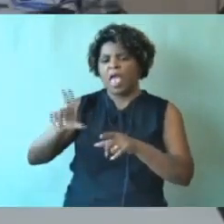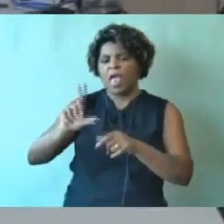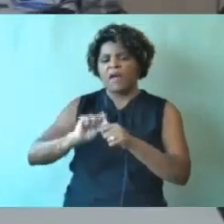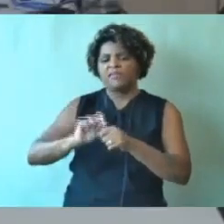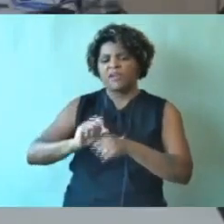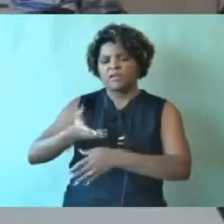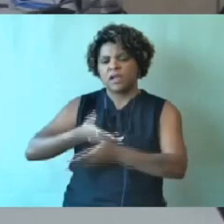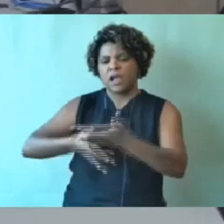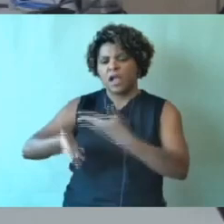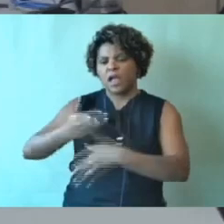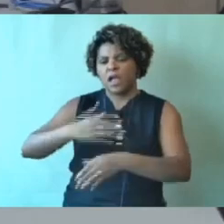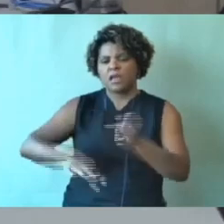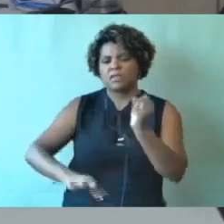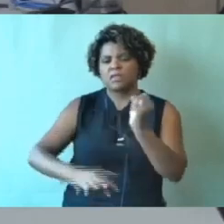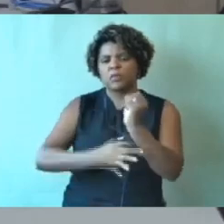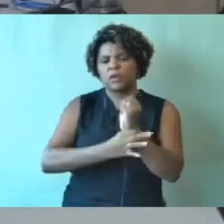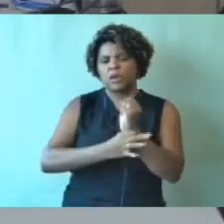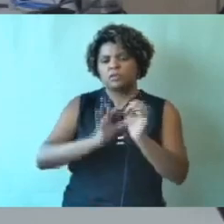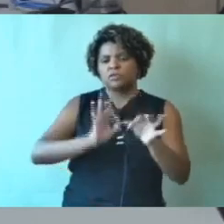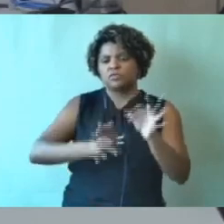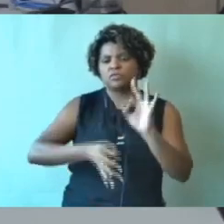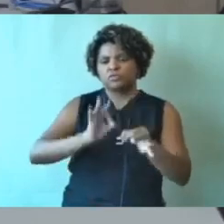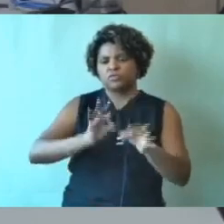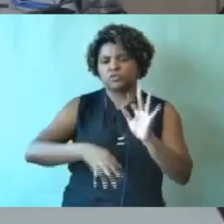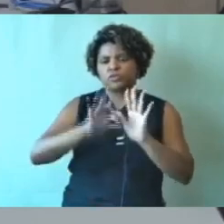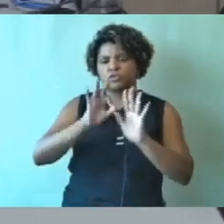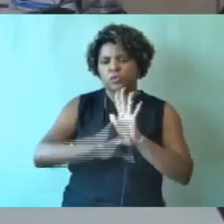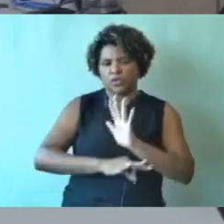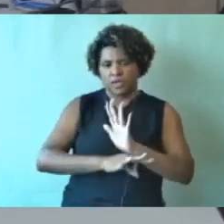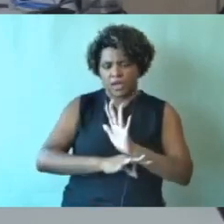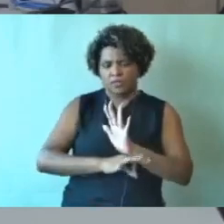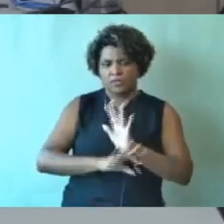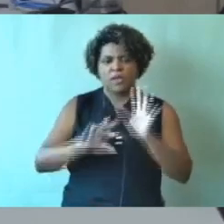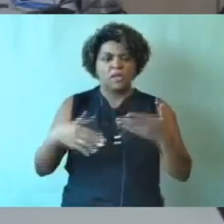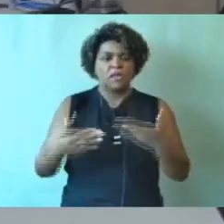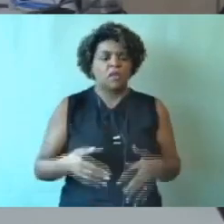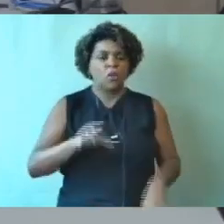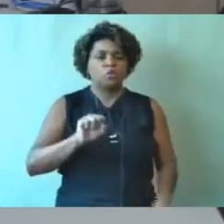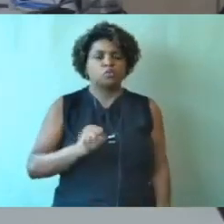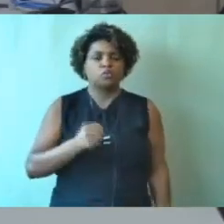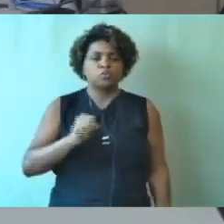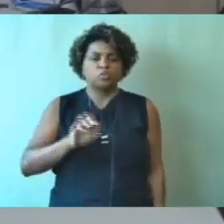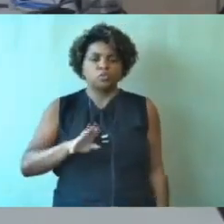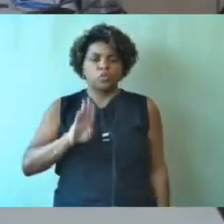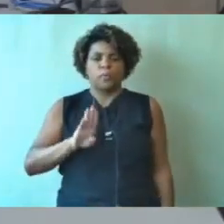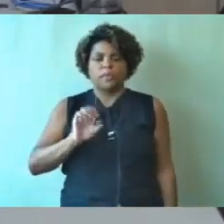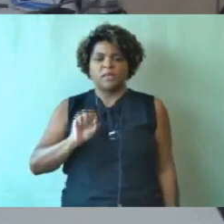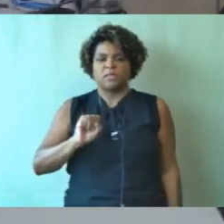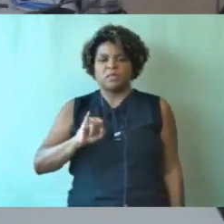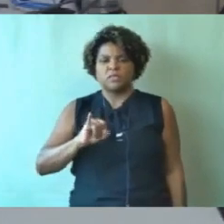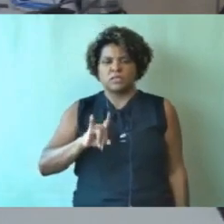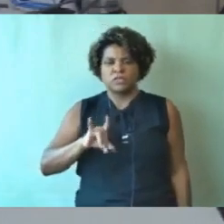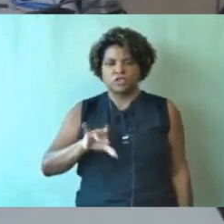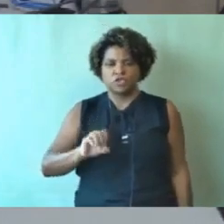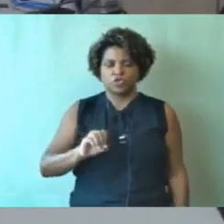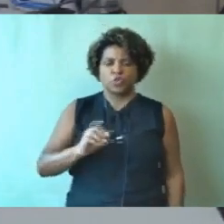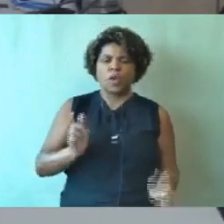quer dizer que o subsídio deu segurança para os agentes financiadores operarem o crédito, é